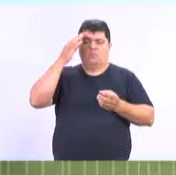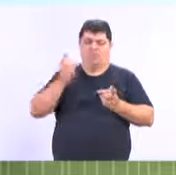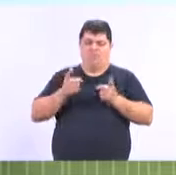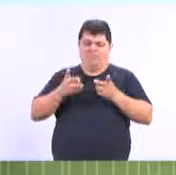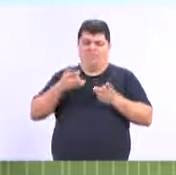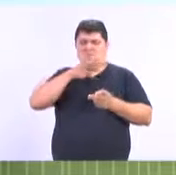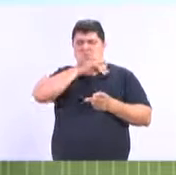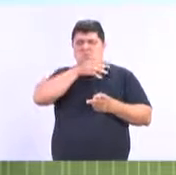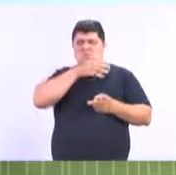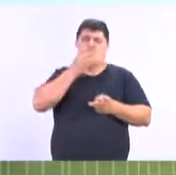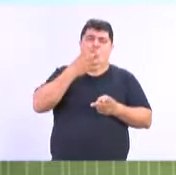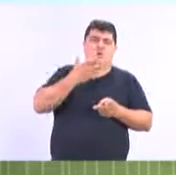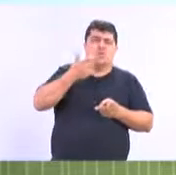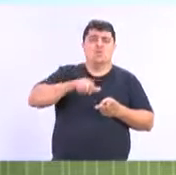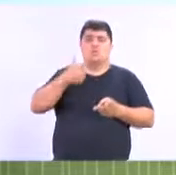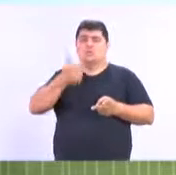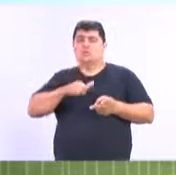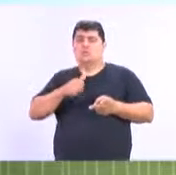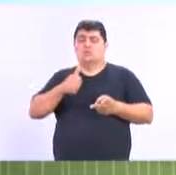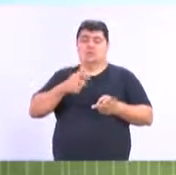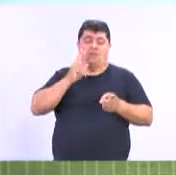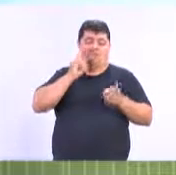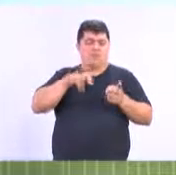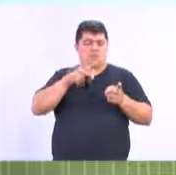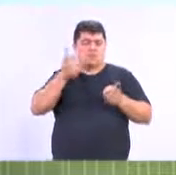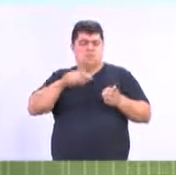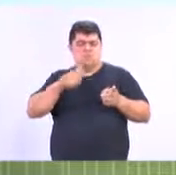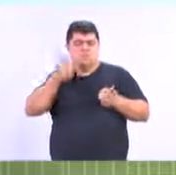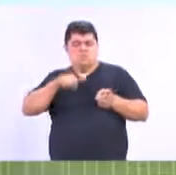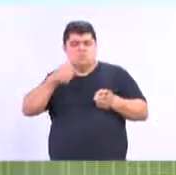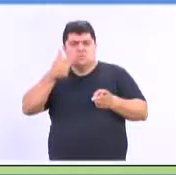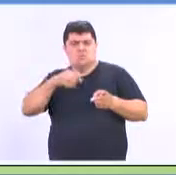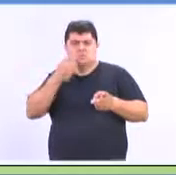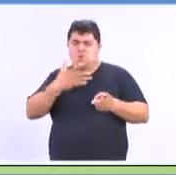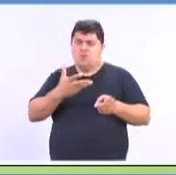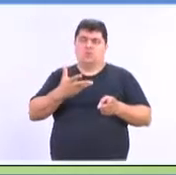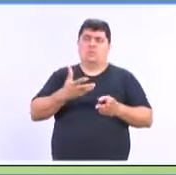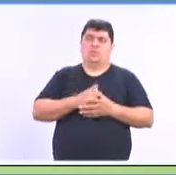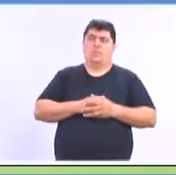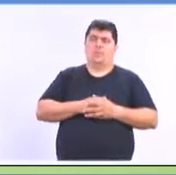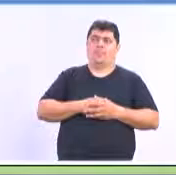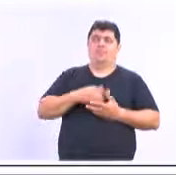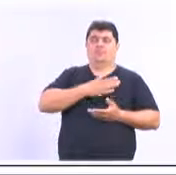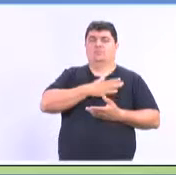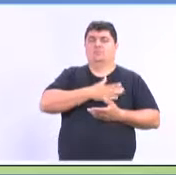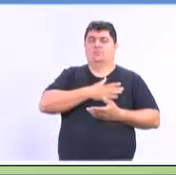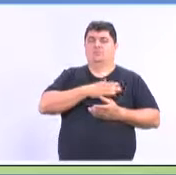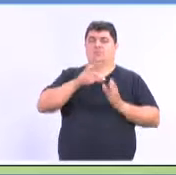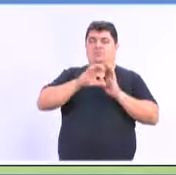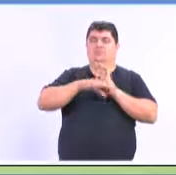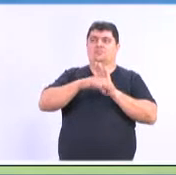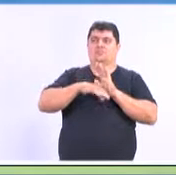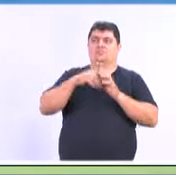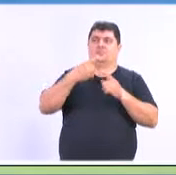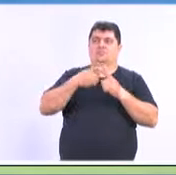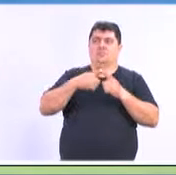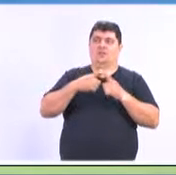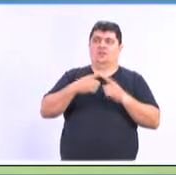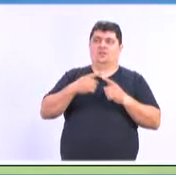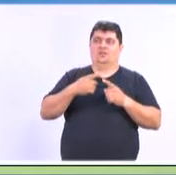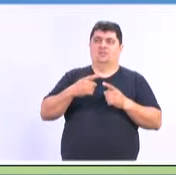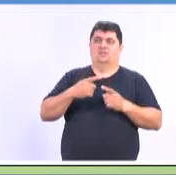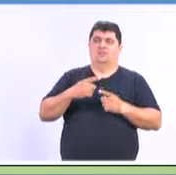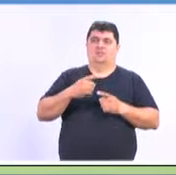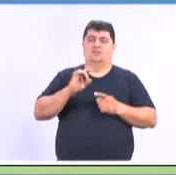mal feitas. Então é esse tipo de informação que a gente tem que extrair. E por isso que eu gosto desse conceito de análise, para